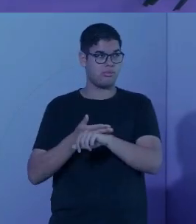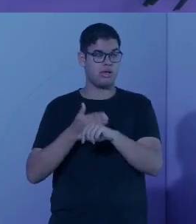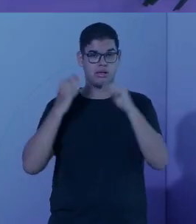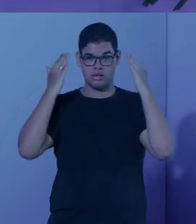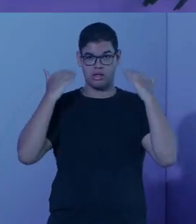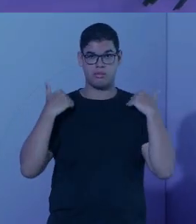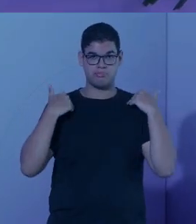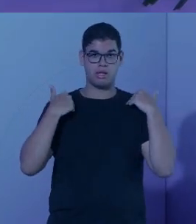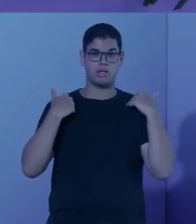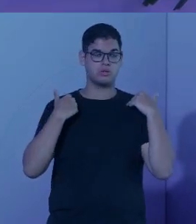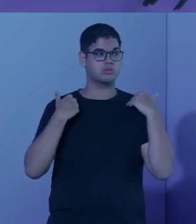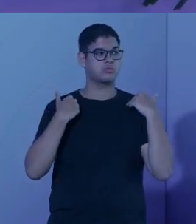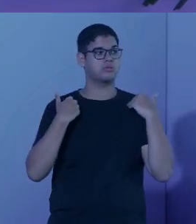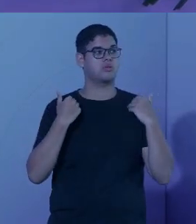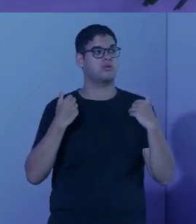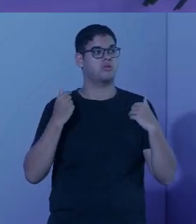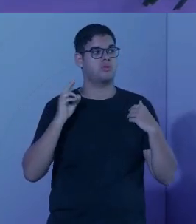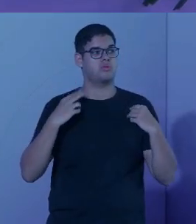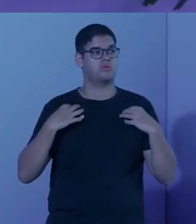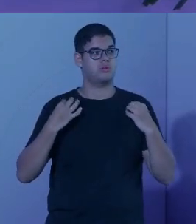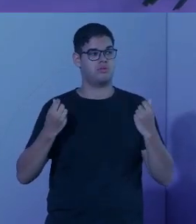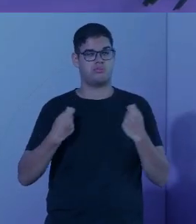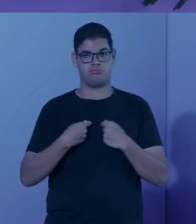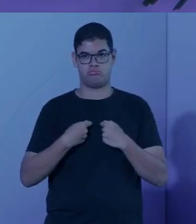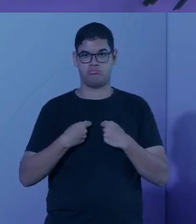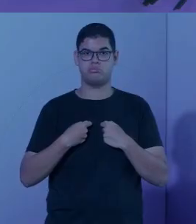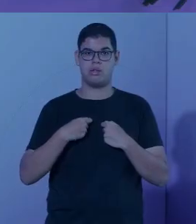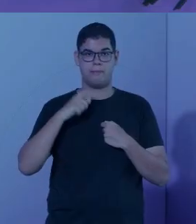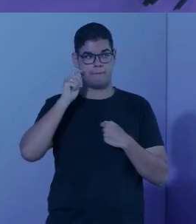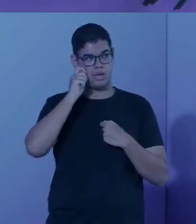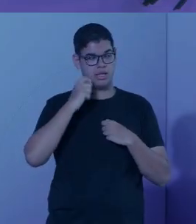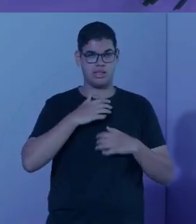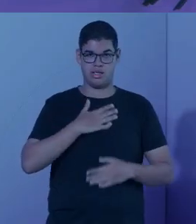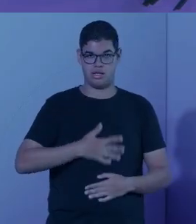branca, blazer e calça preta e uma camisa branca.